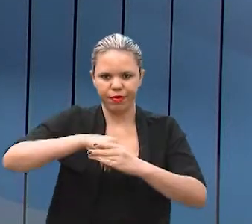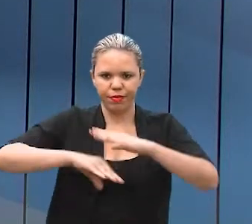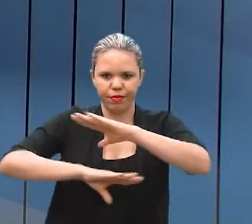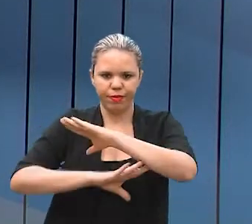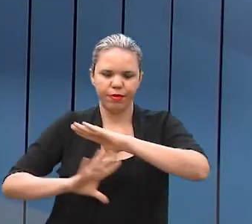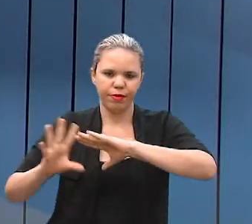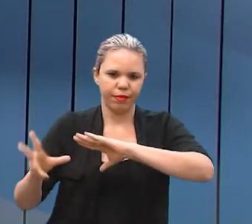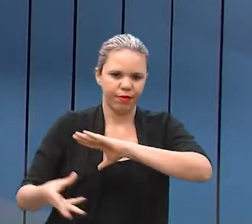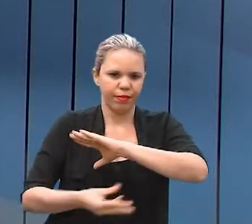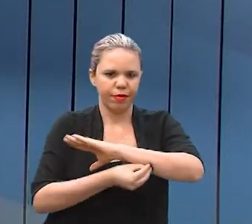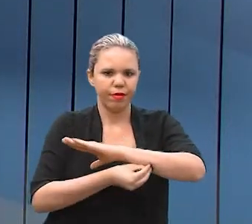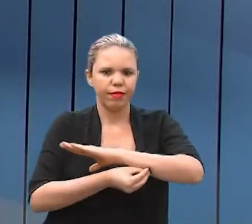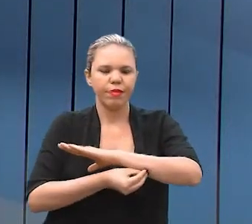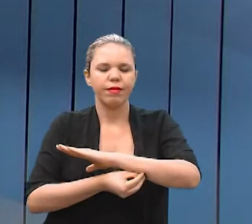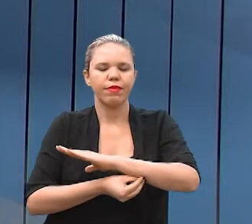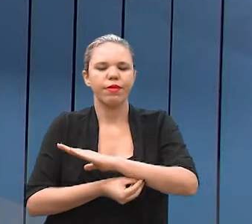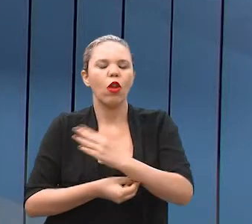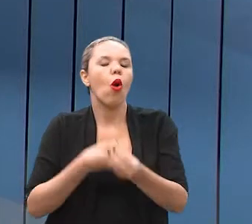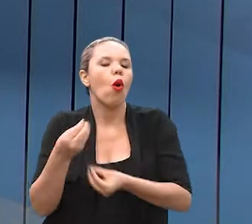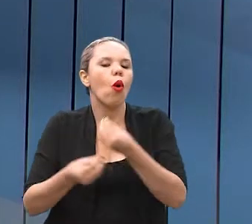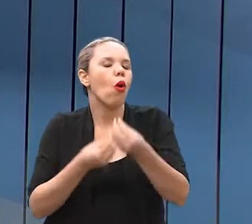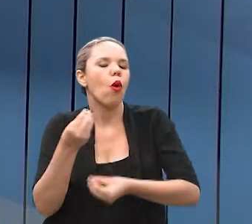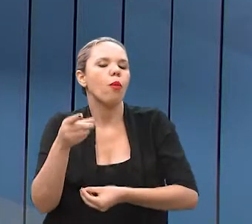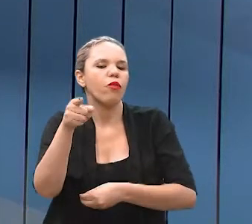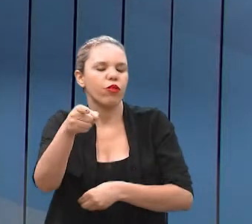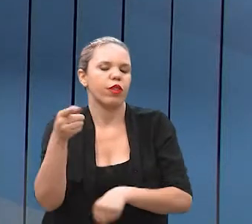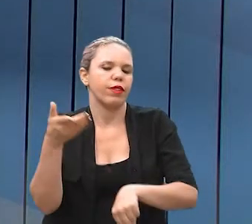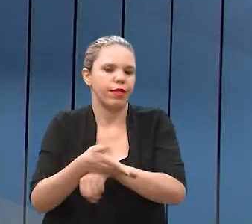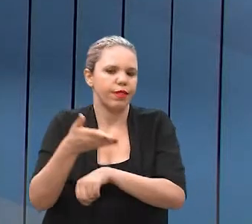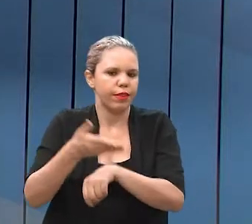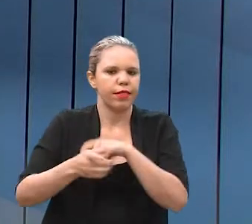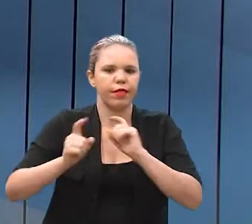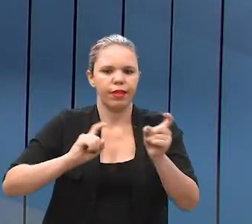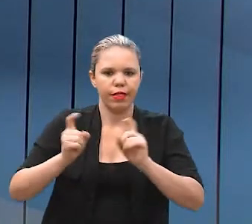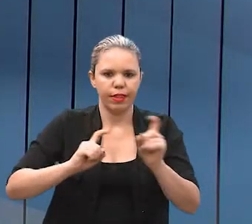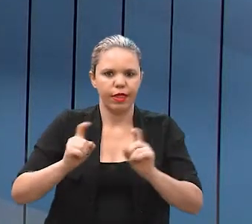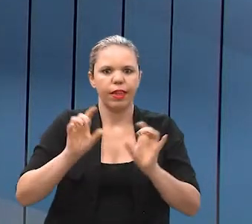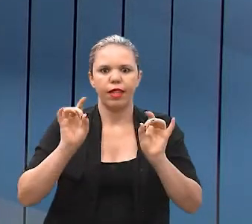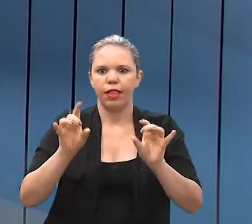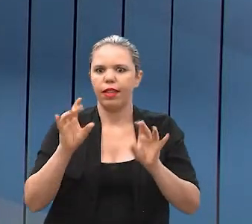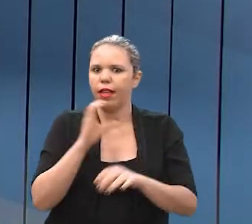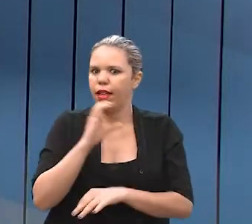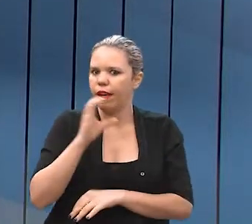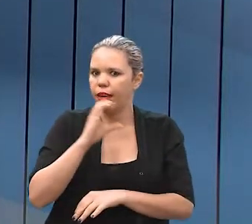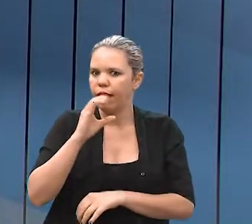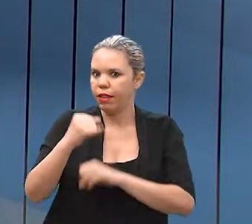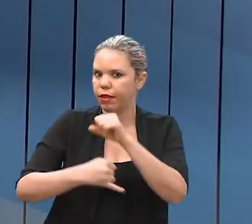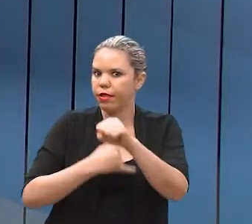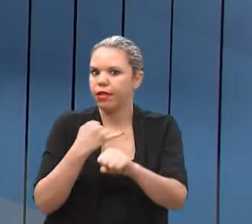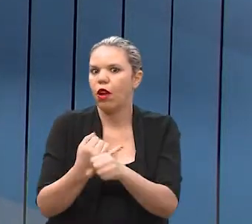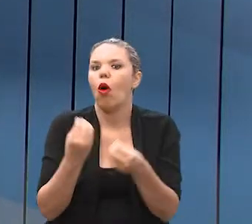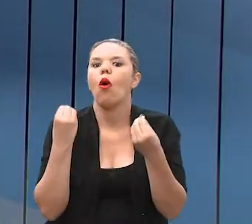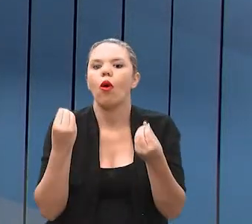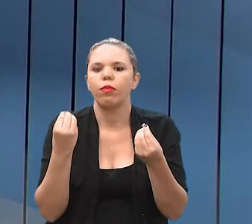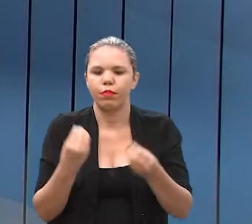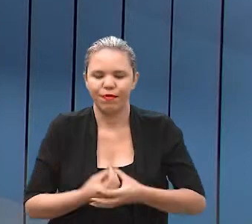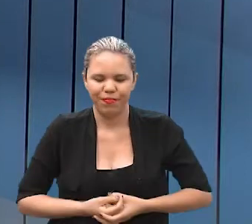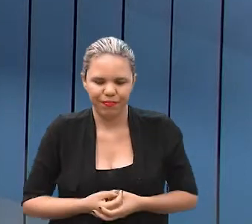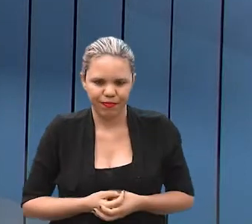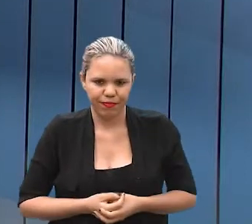Câmara Total. E como tem sido participar das reuniões extraordinárias de forma remota, virtual?